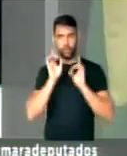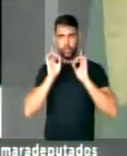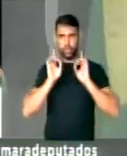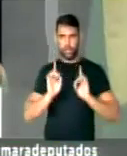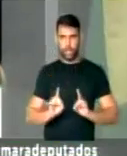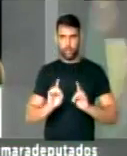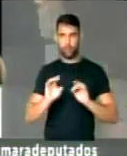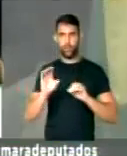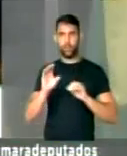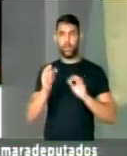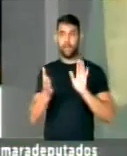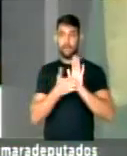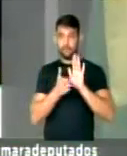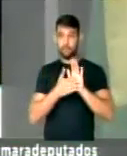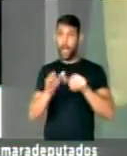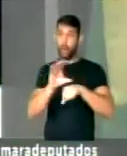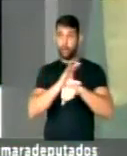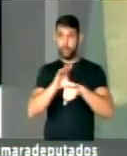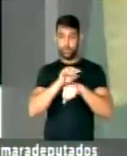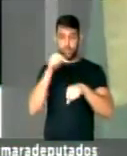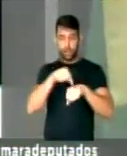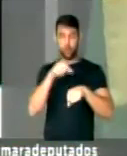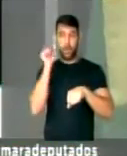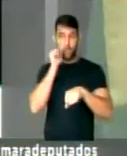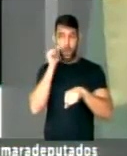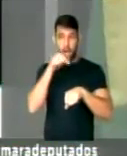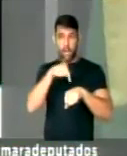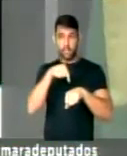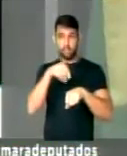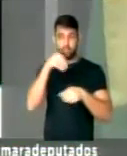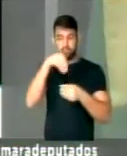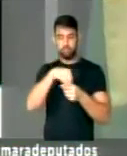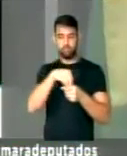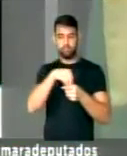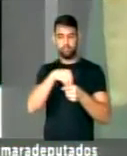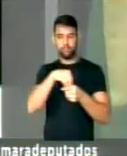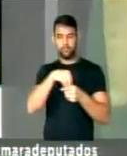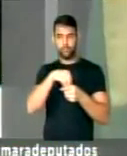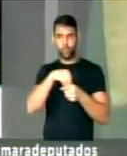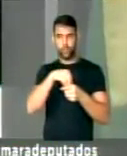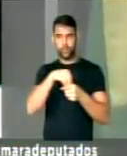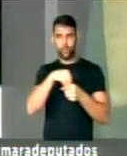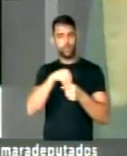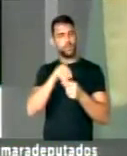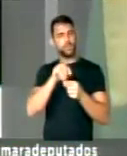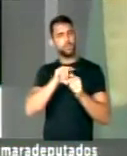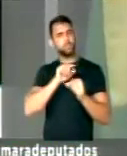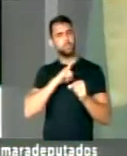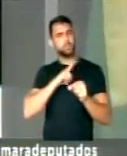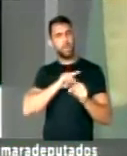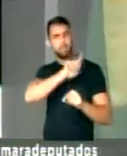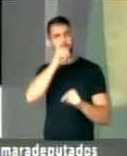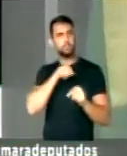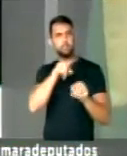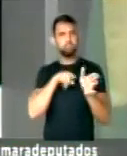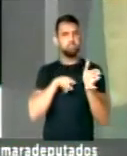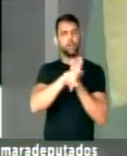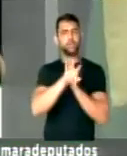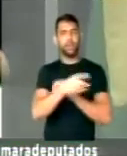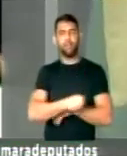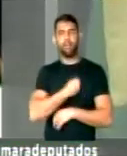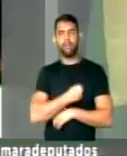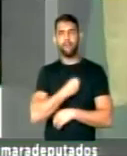direitos constitucionais das mulheres sendo questionado